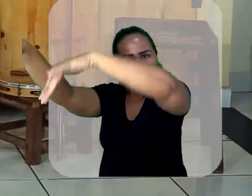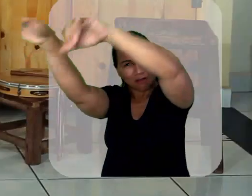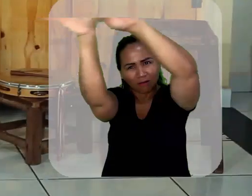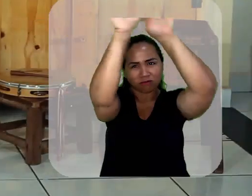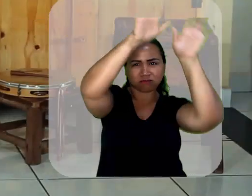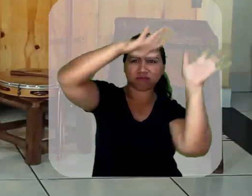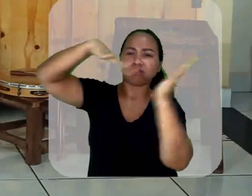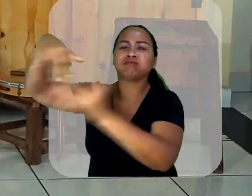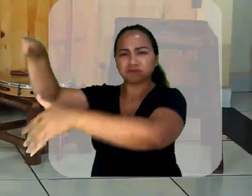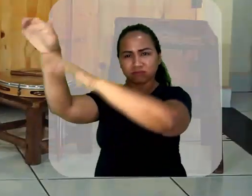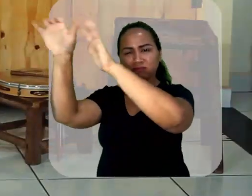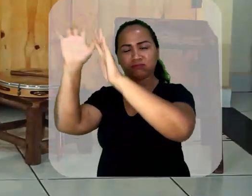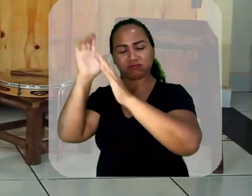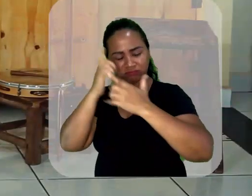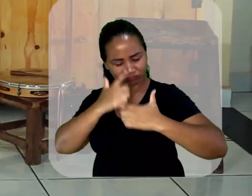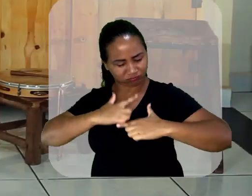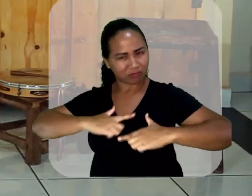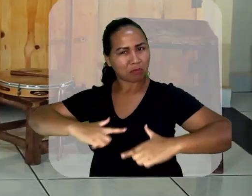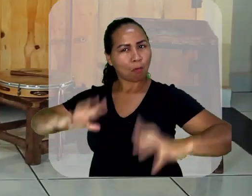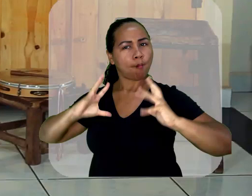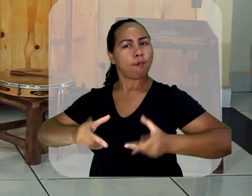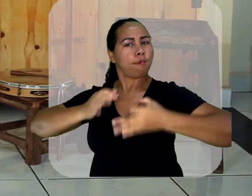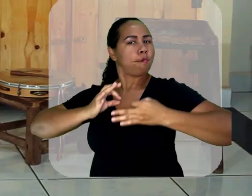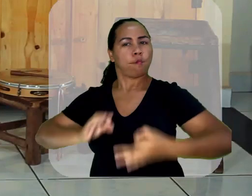me leva, me lava.